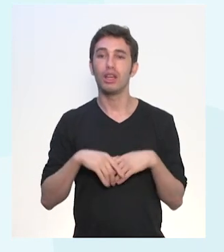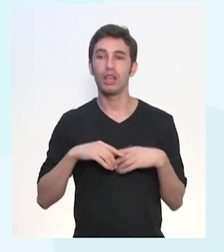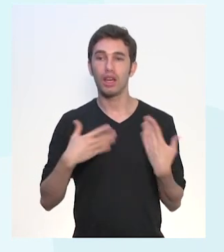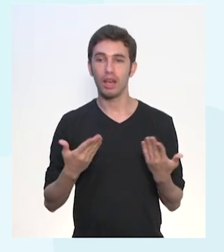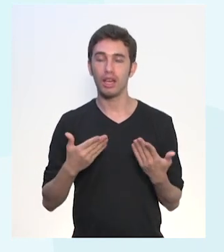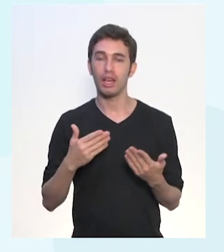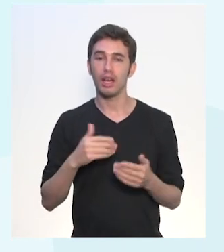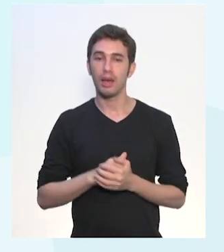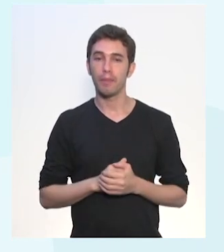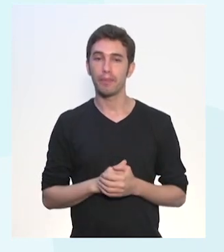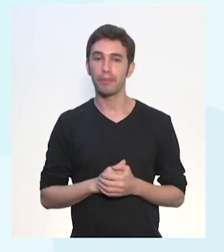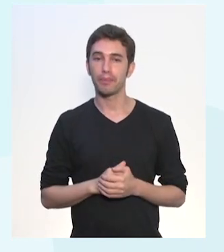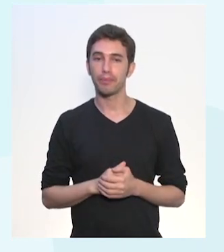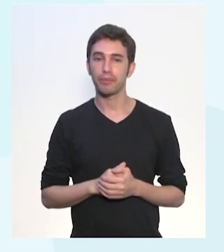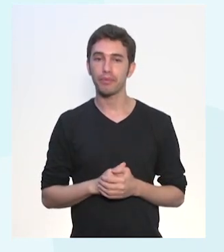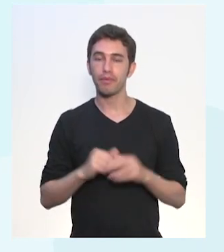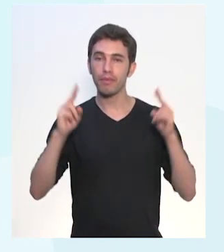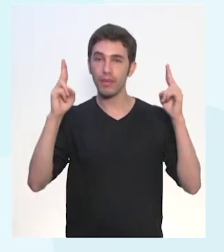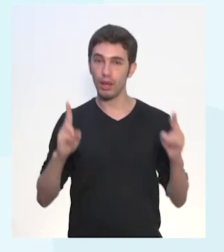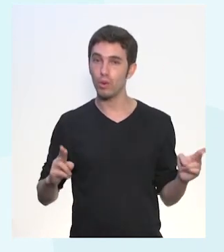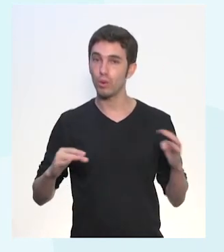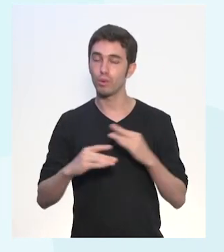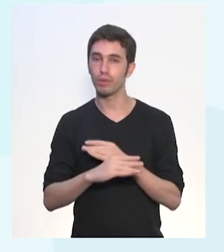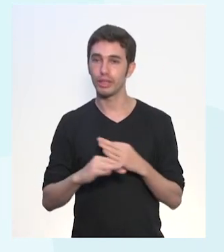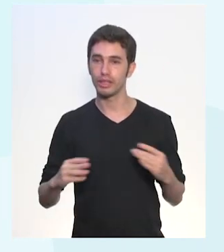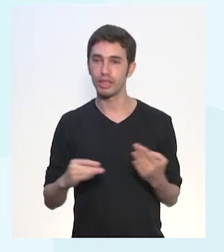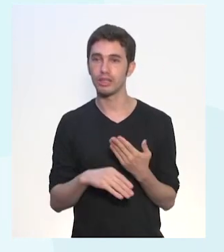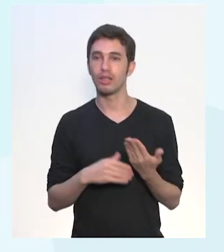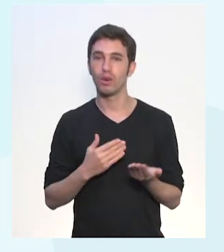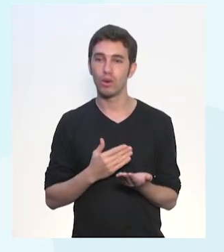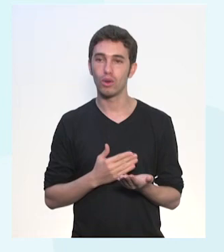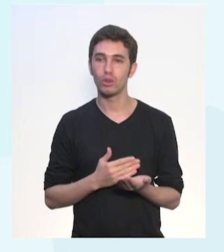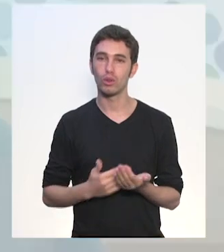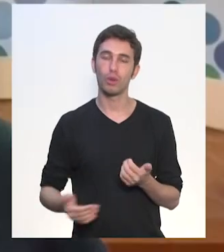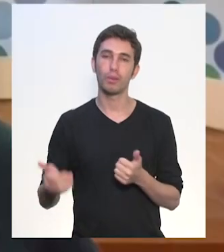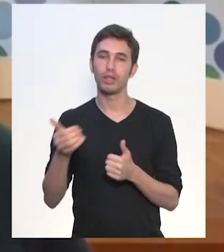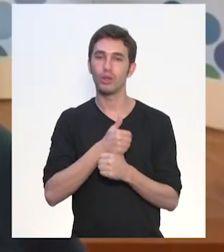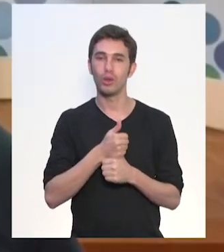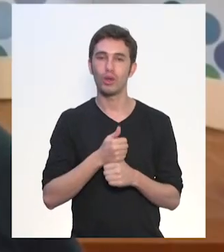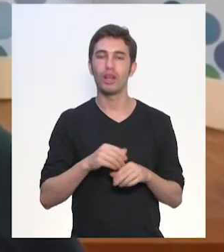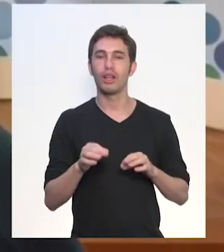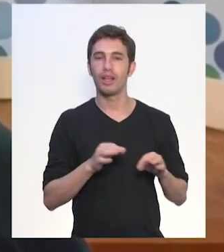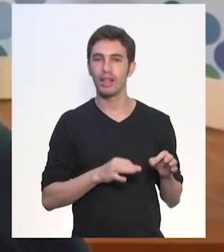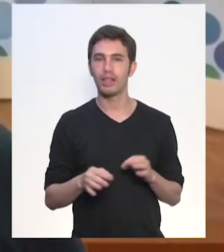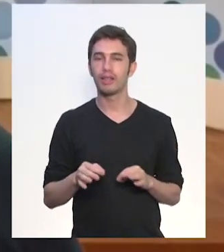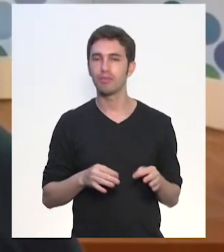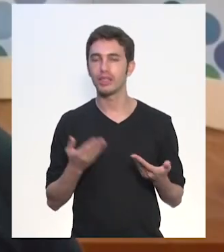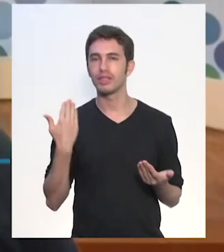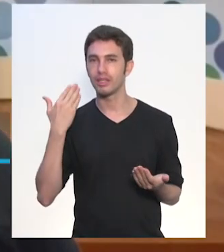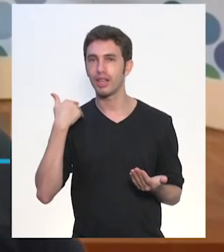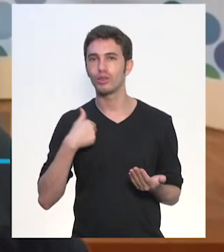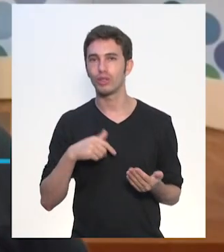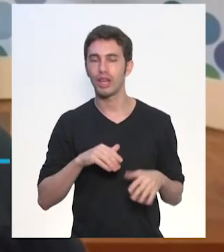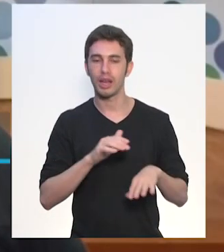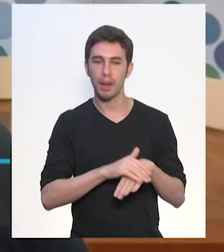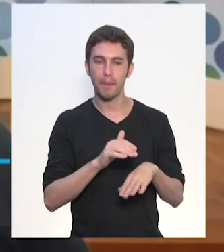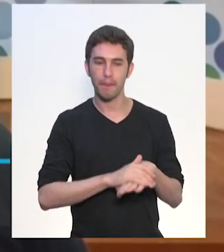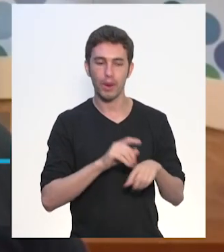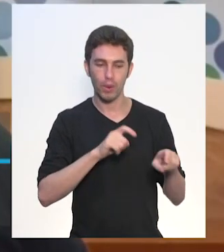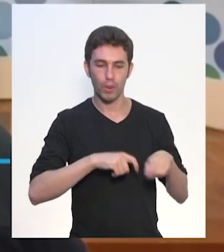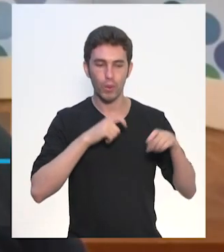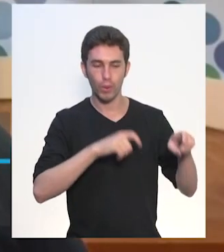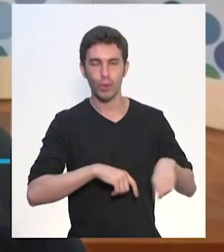que a urbanização entrasse aí no lugar do processo, né, que era antigamente o processo rural